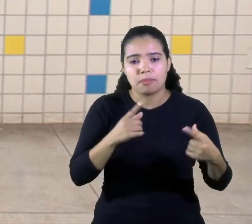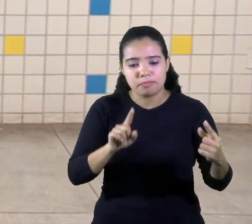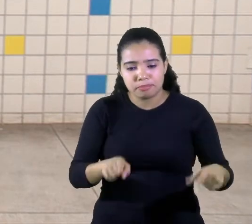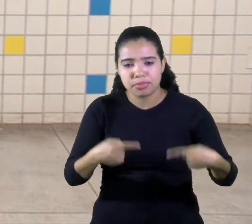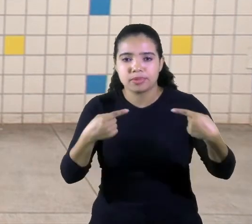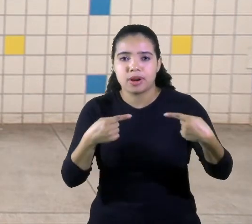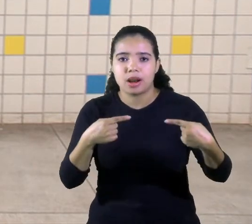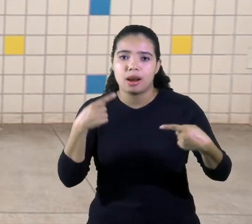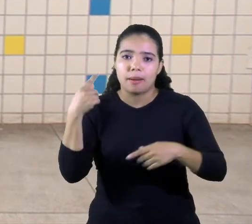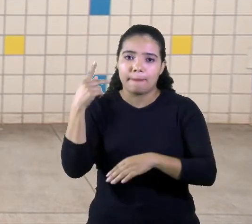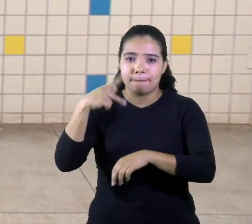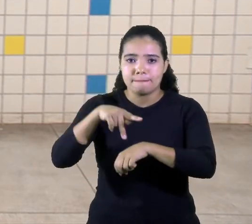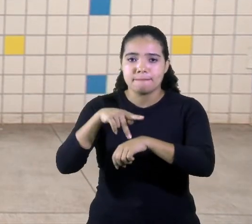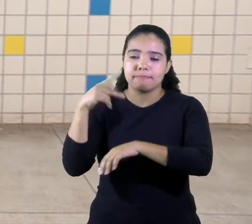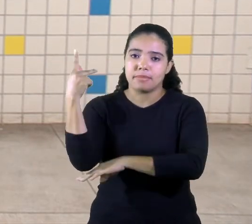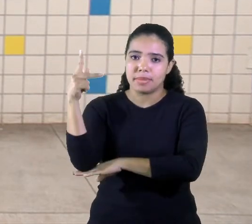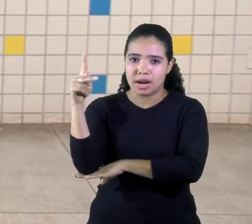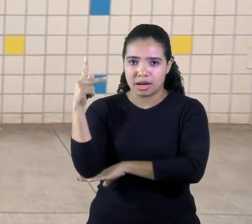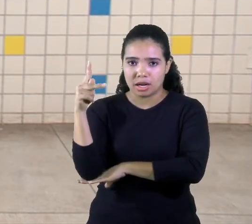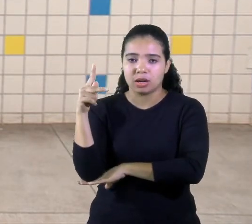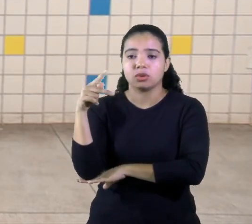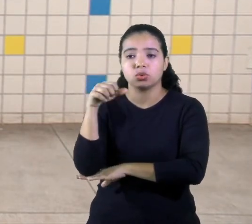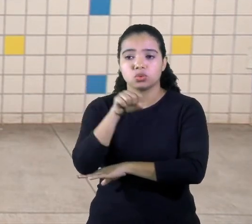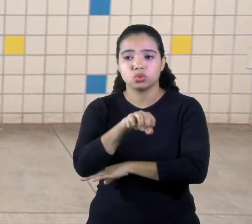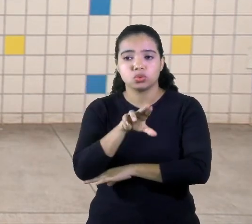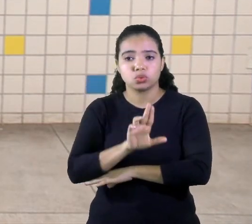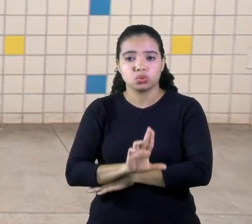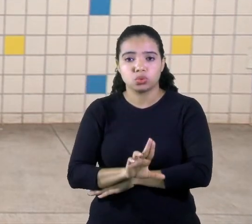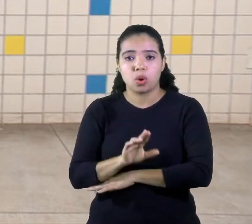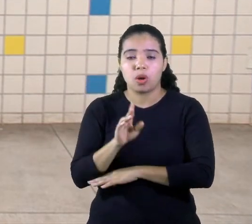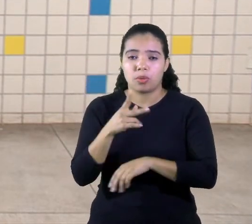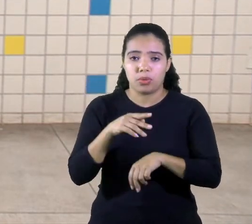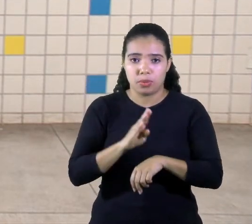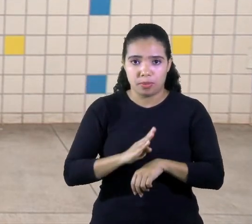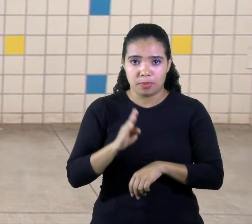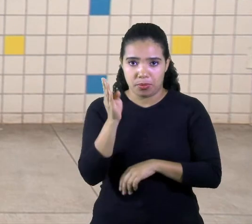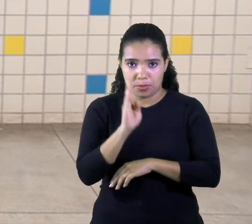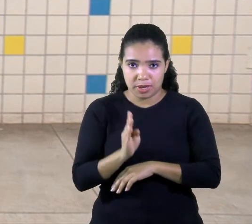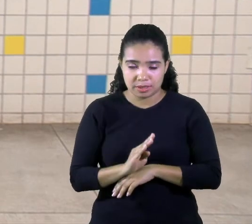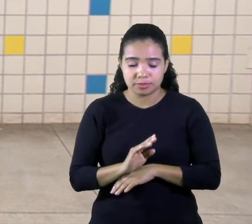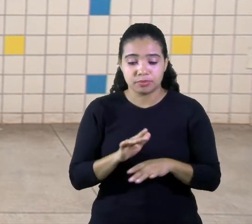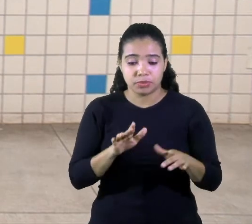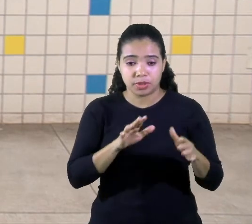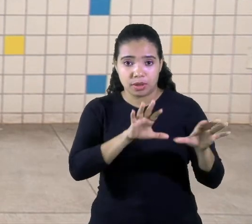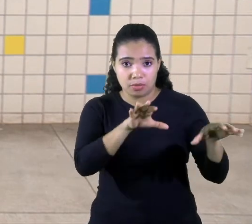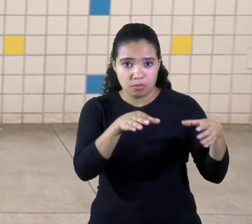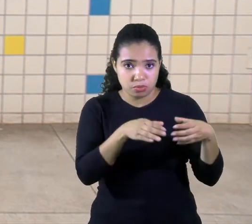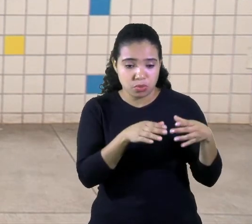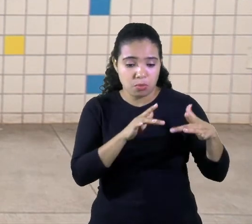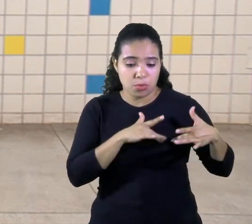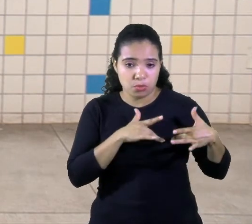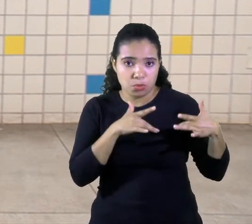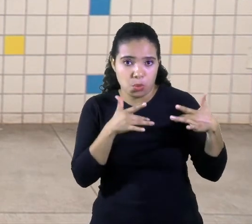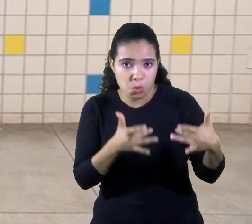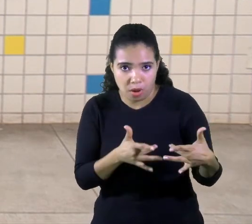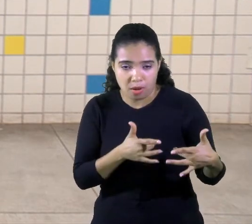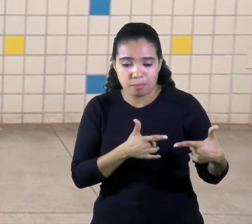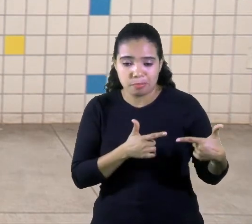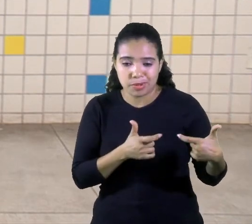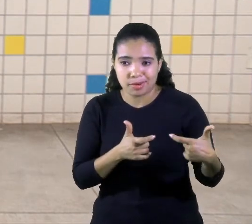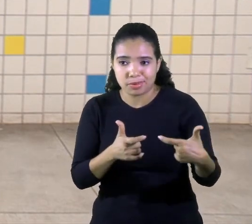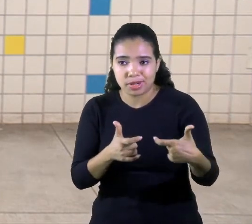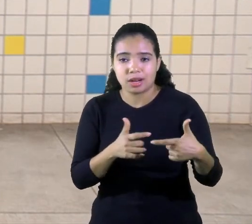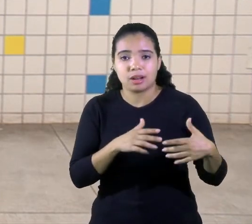os paraguaios lá na região sul do Brasil. Esses voluntários ficaram conhecidos